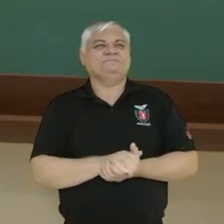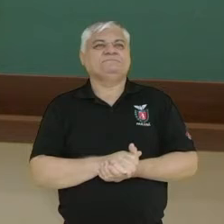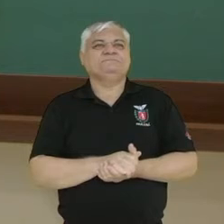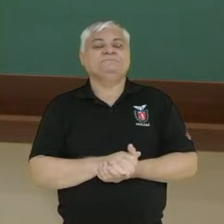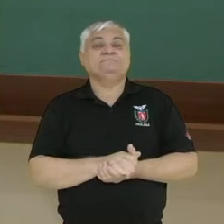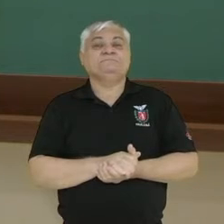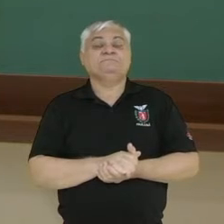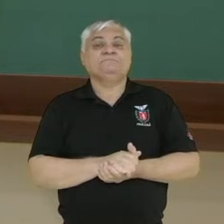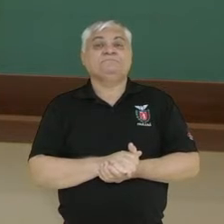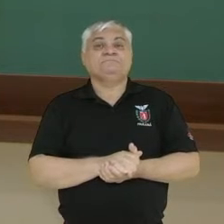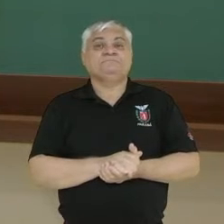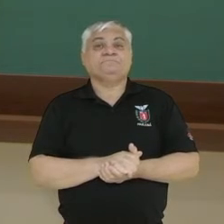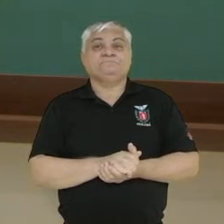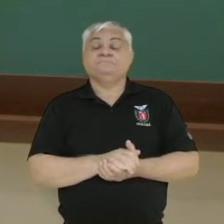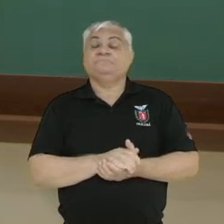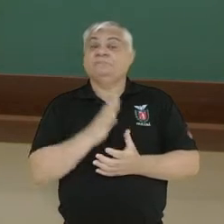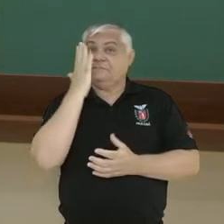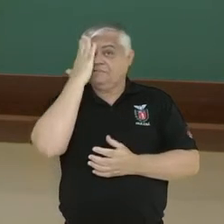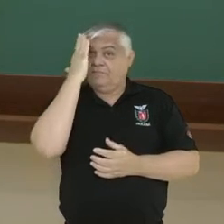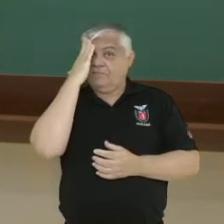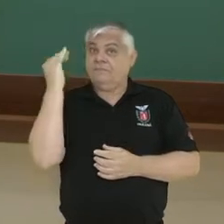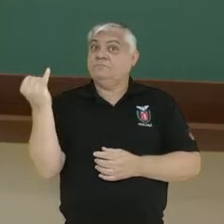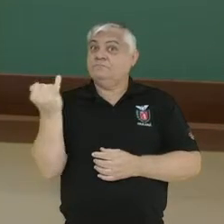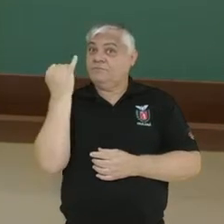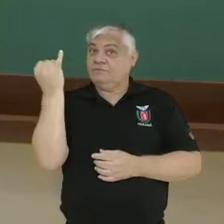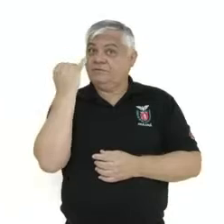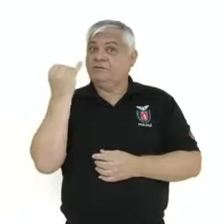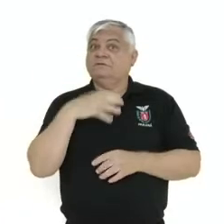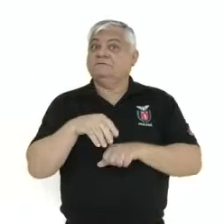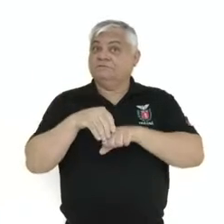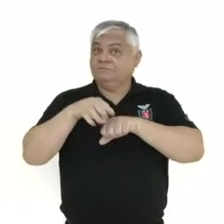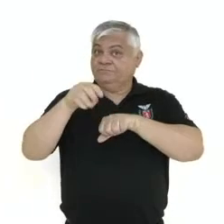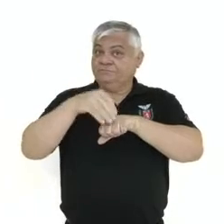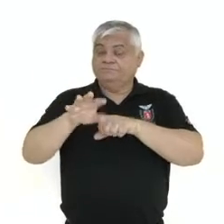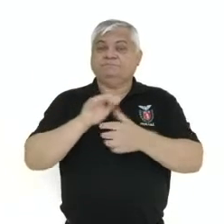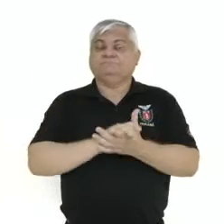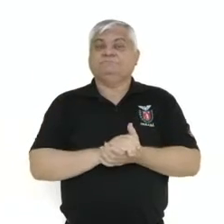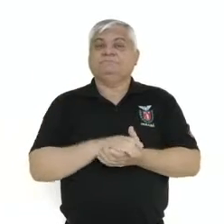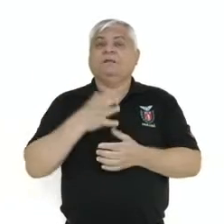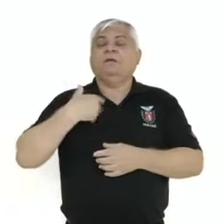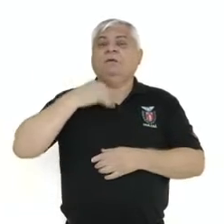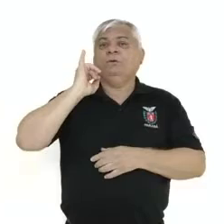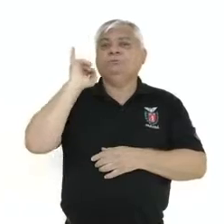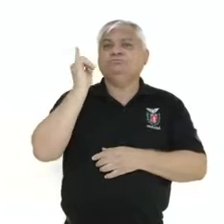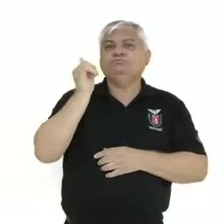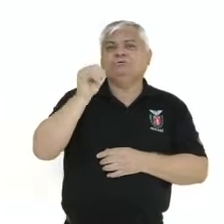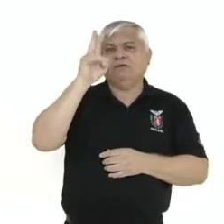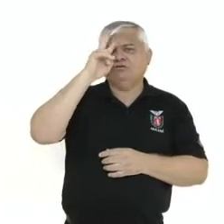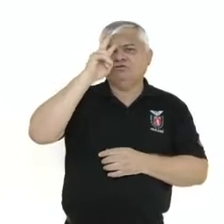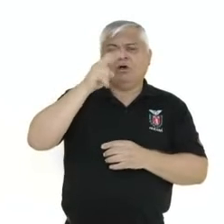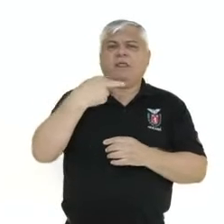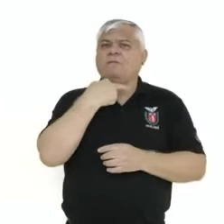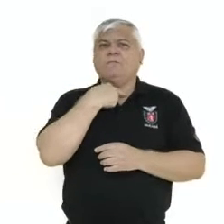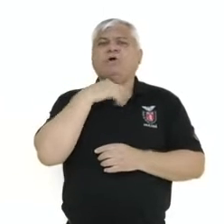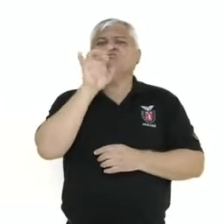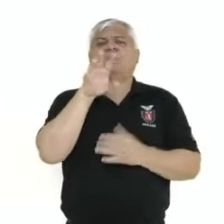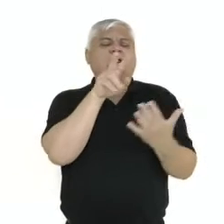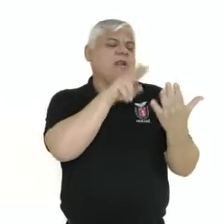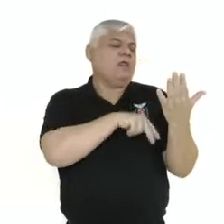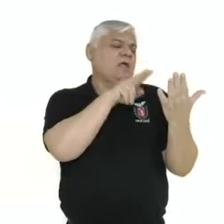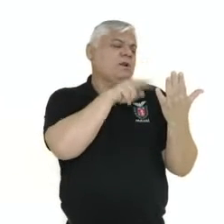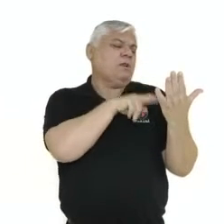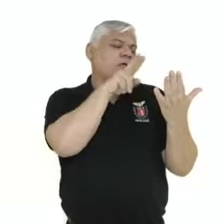É importante saber essas informações aqui, ó. Para contar uma história, nós não podemos fazer apenas uma